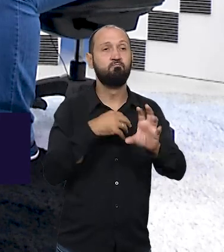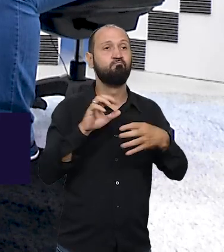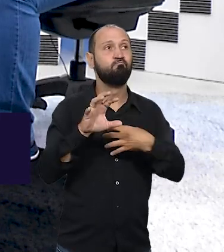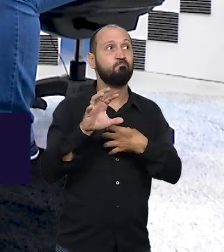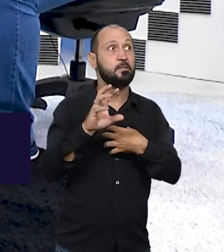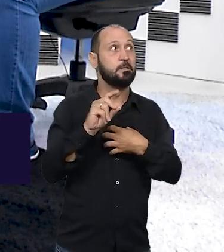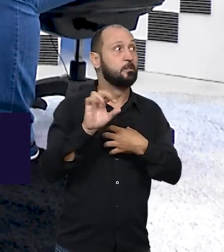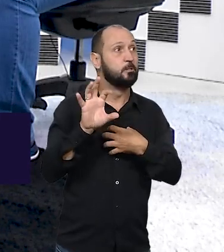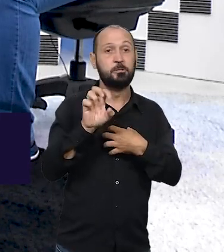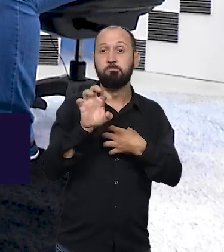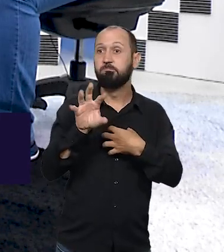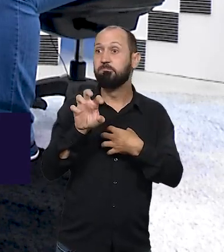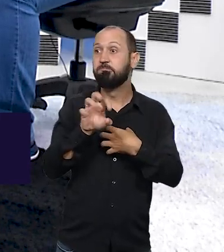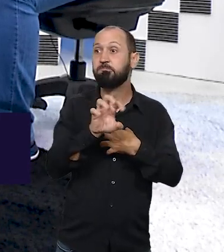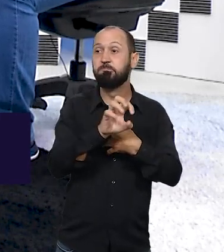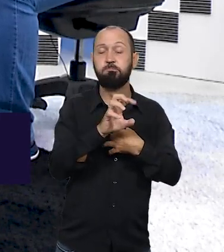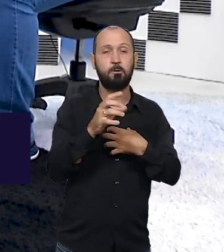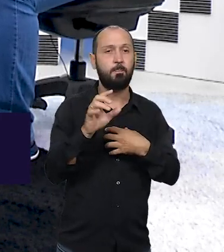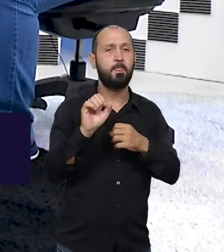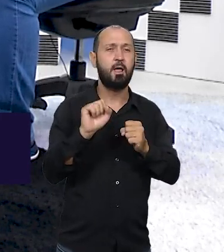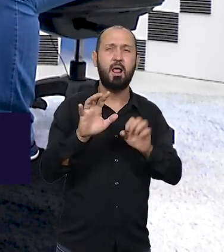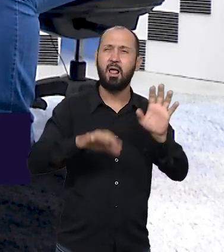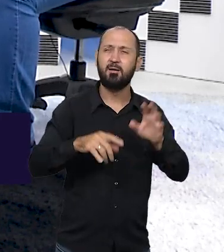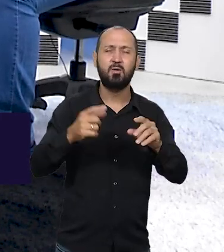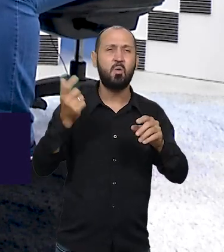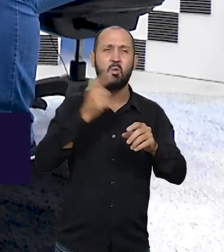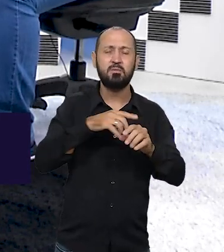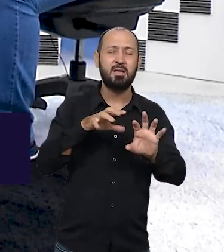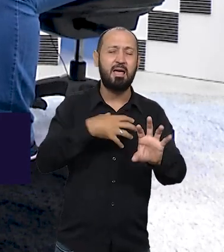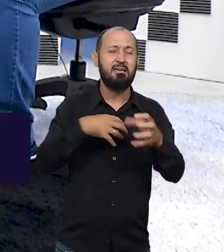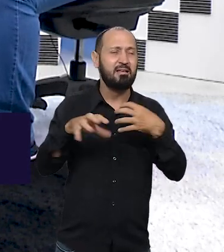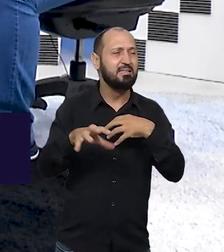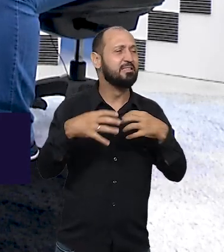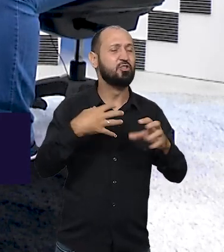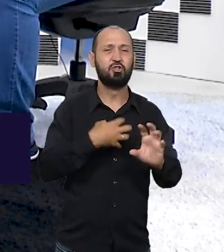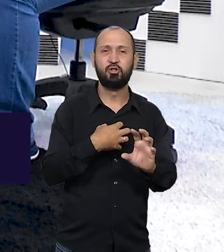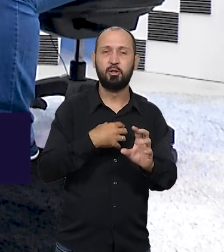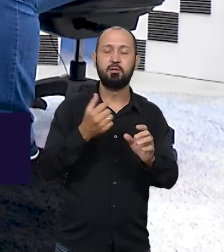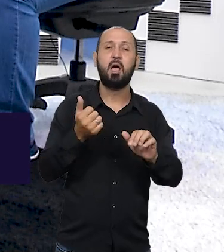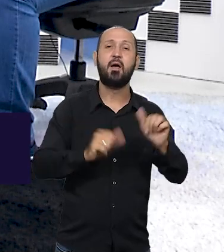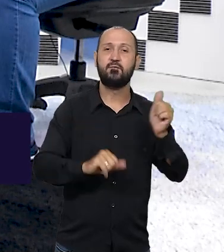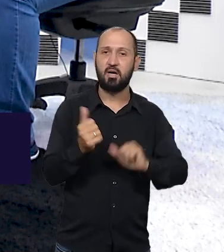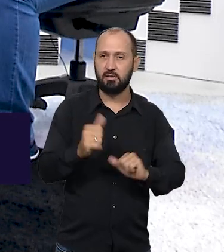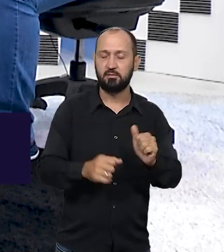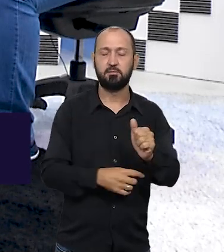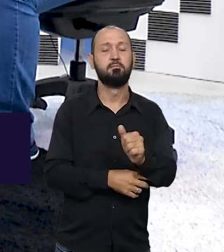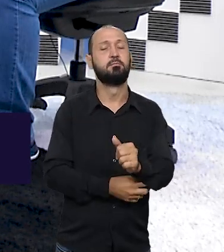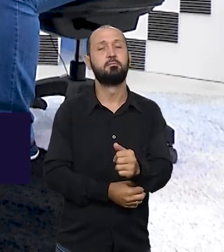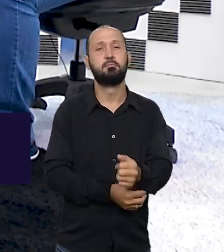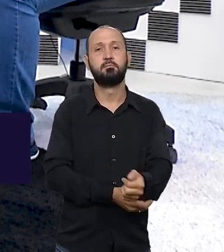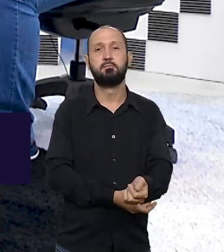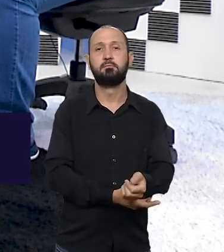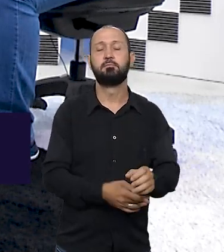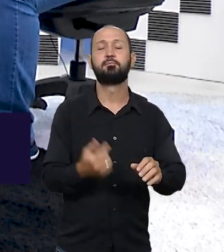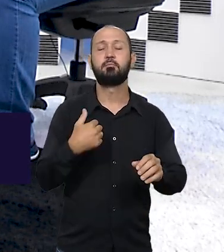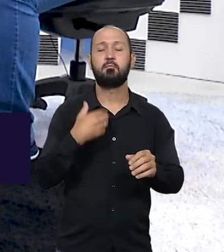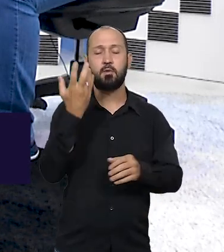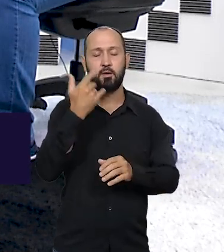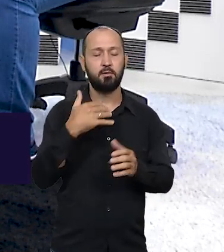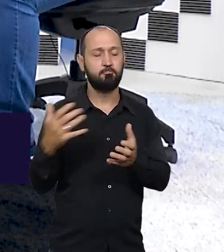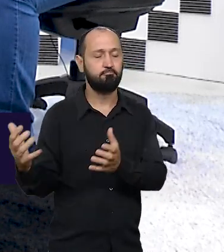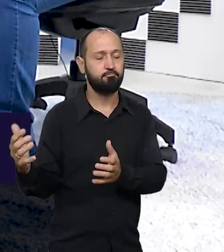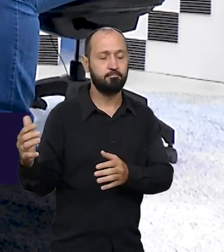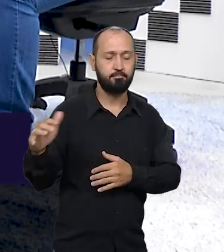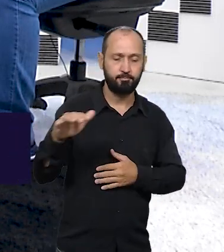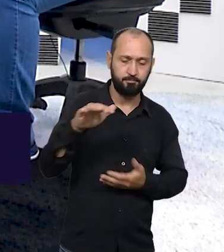parte sensorial. A criança, a gente sempre define ela hipossensível, hipersensível. Nós temos avaliações para isso. Então, a criança chega